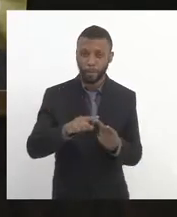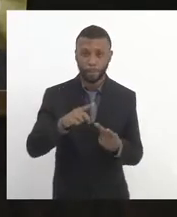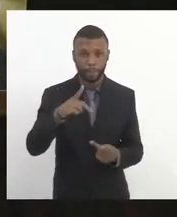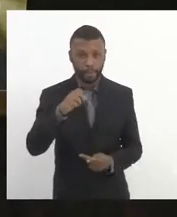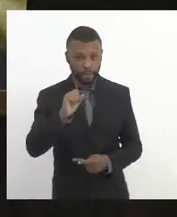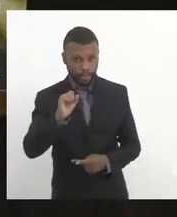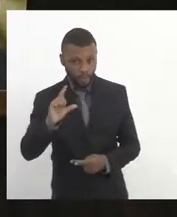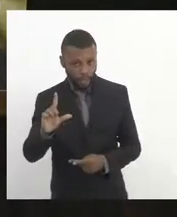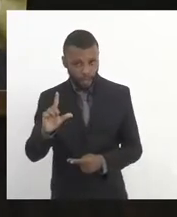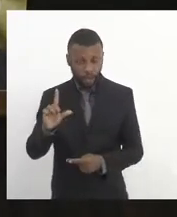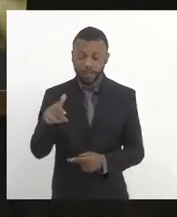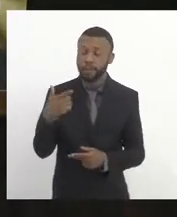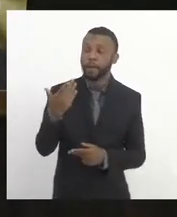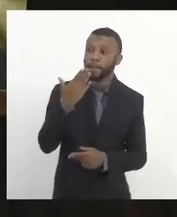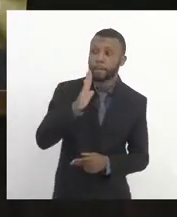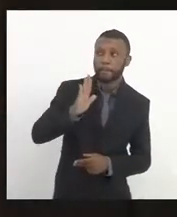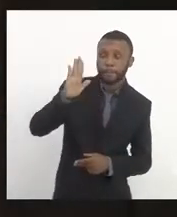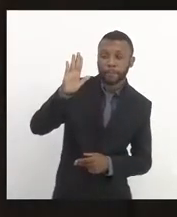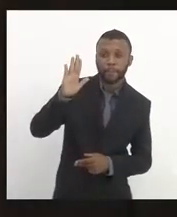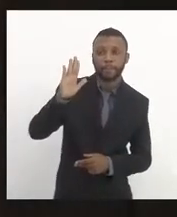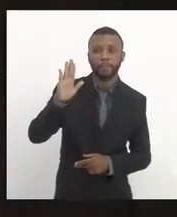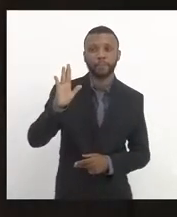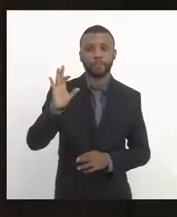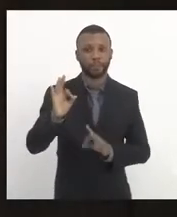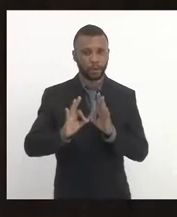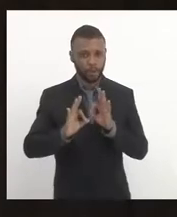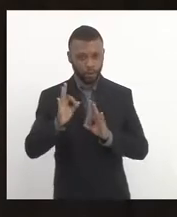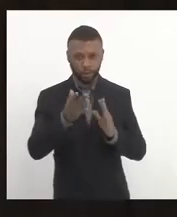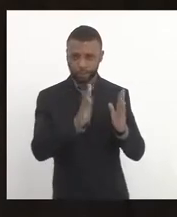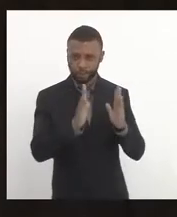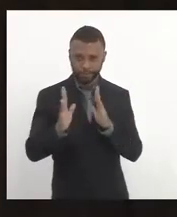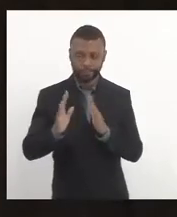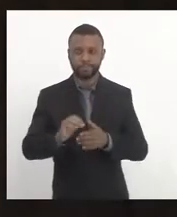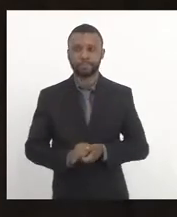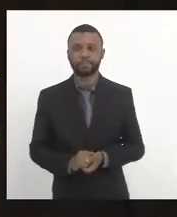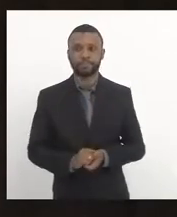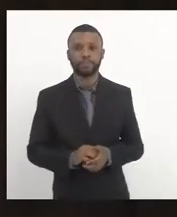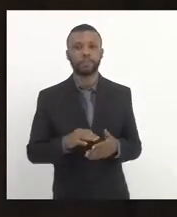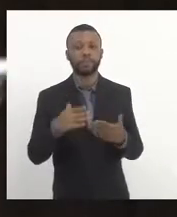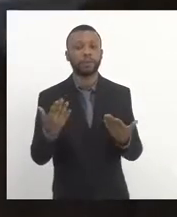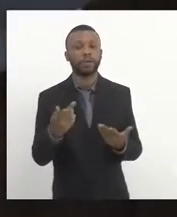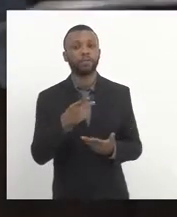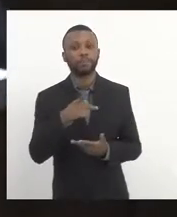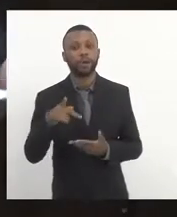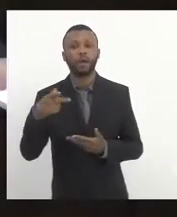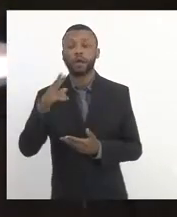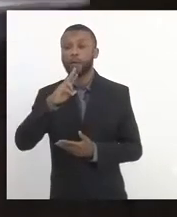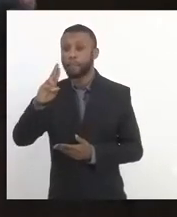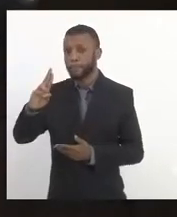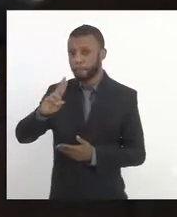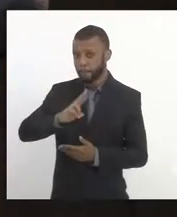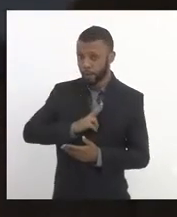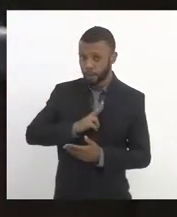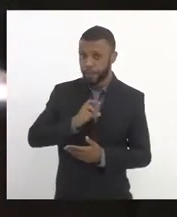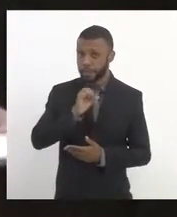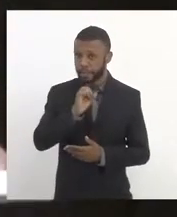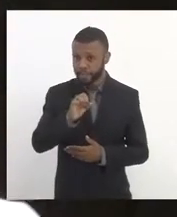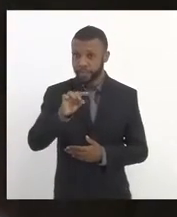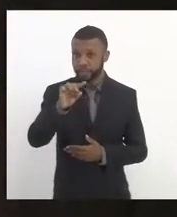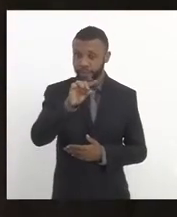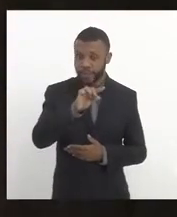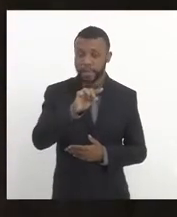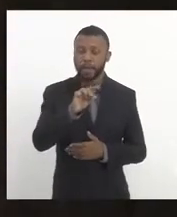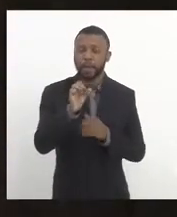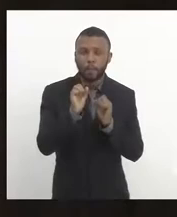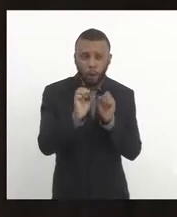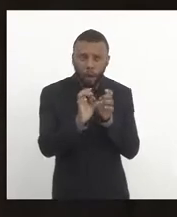ordem, presidente. Pela ordem. Pela ordem. Senhor presidente, eu acabo de receber a resposta. Caso Vossa Excelência assim